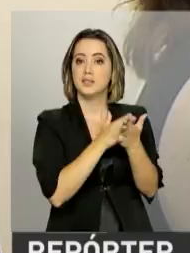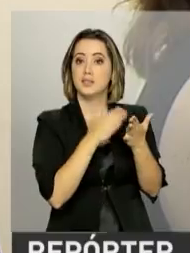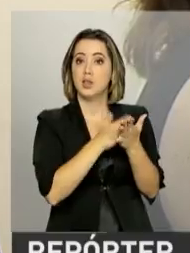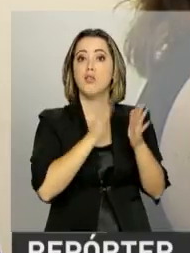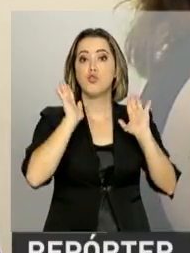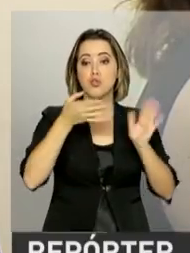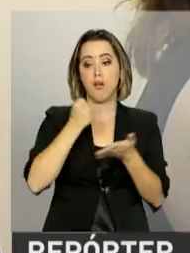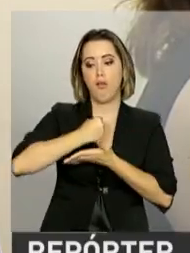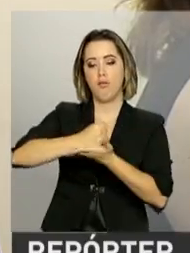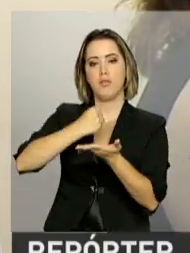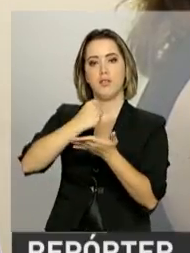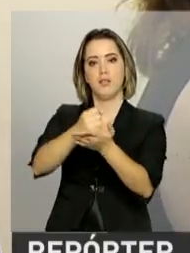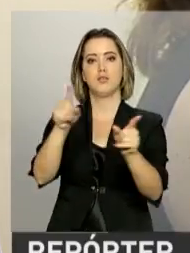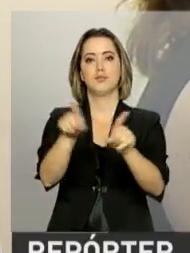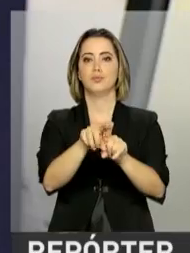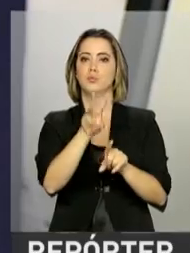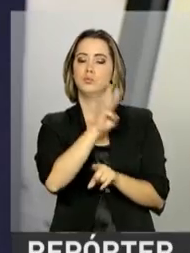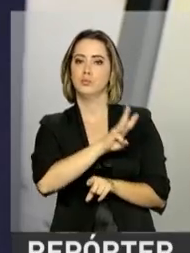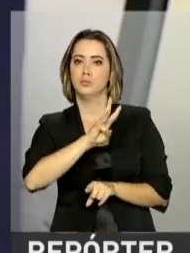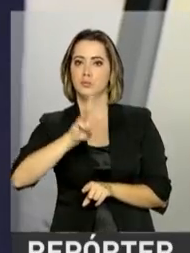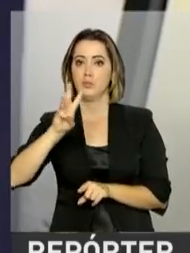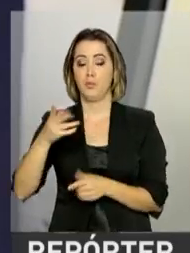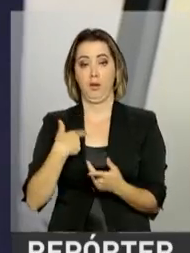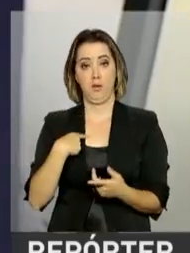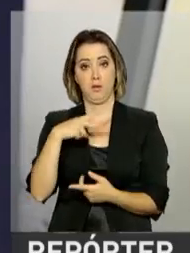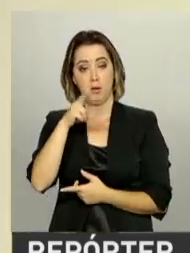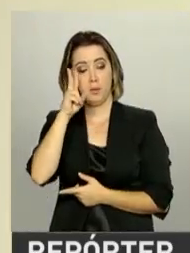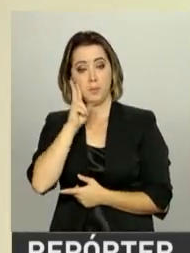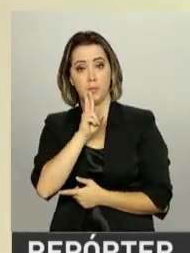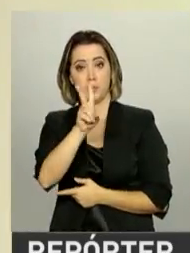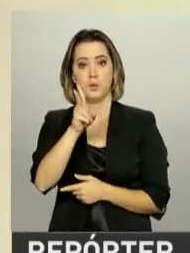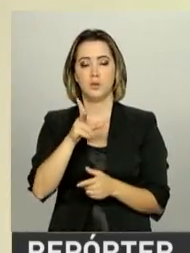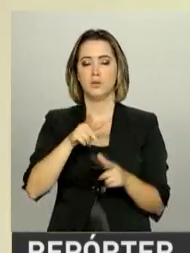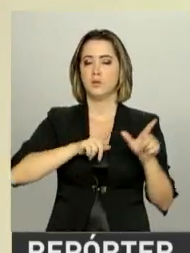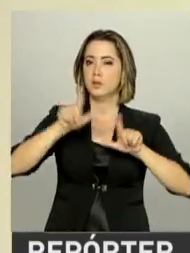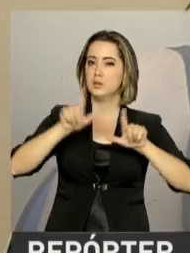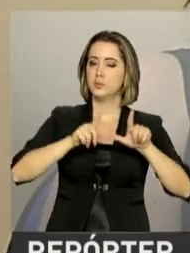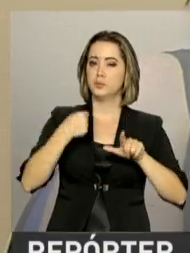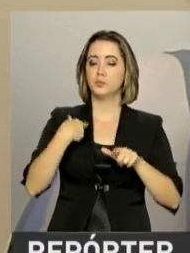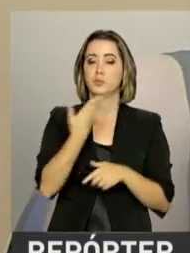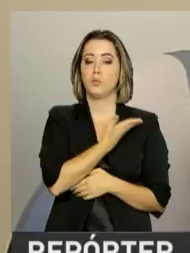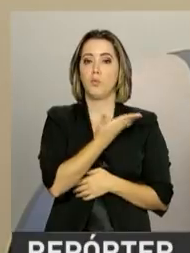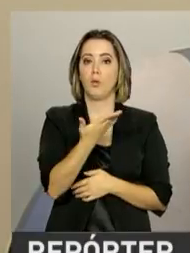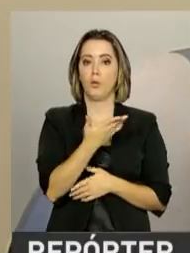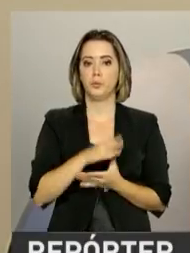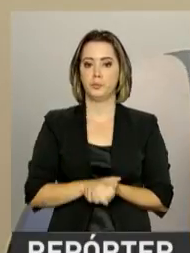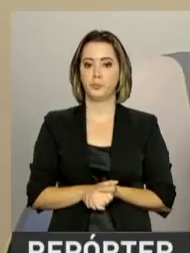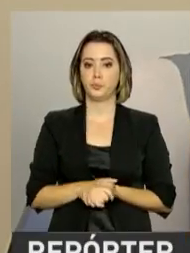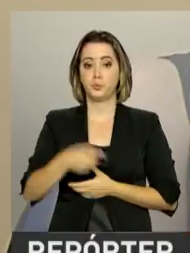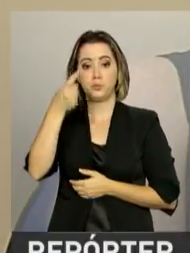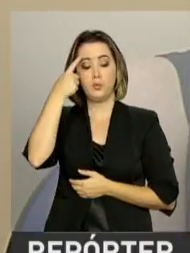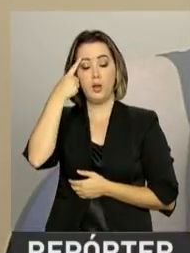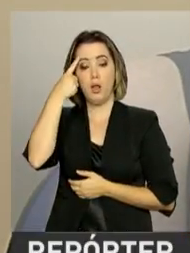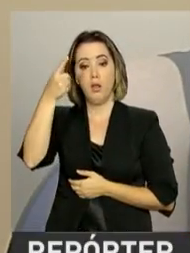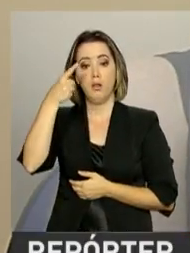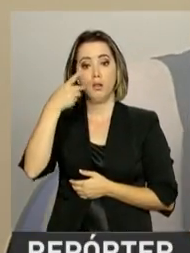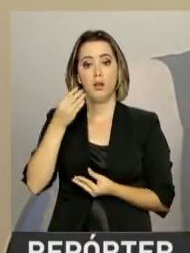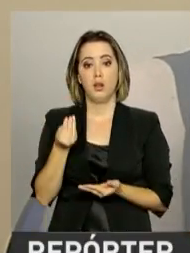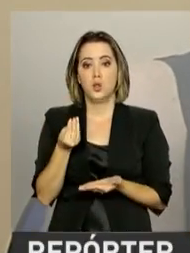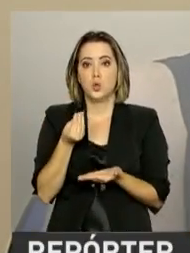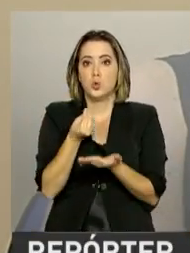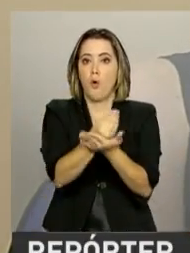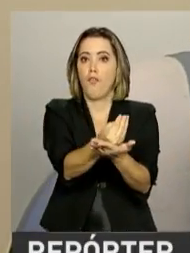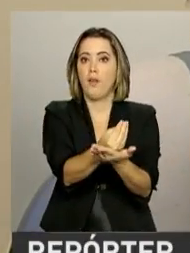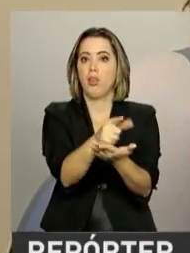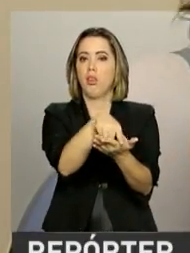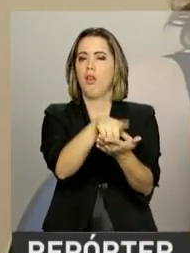variados estão disponíveis também na internet. E quem faz esse trabalho é a FUNARTE. A ideia de colocar os livros na